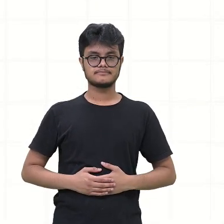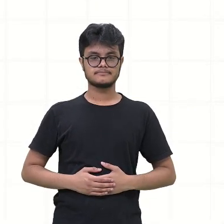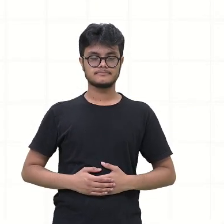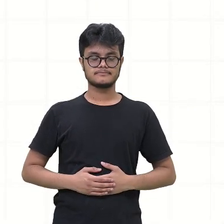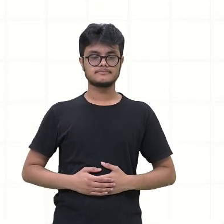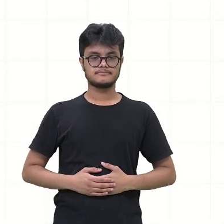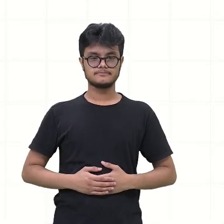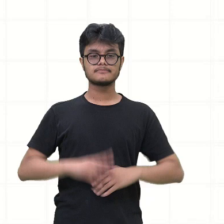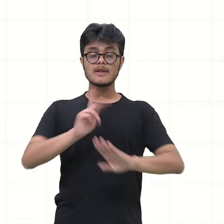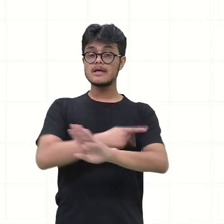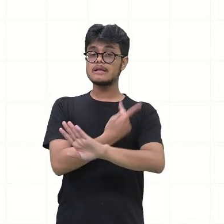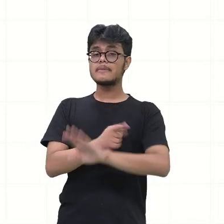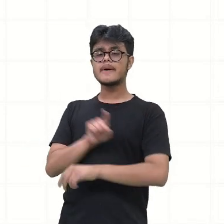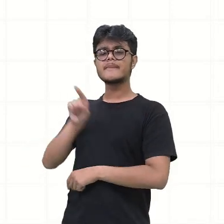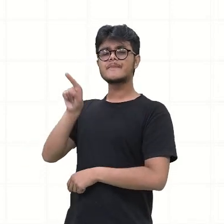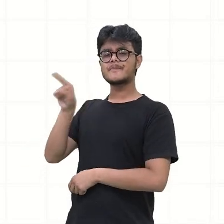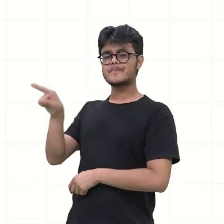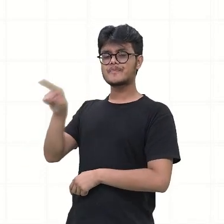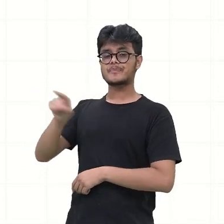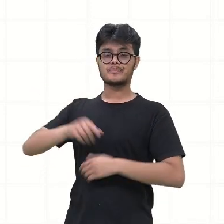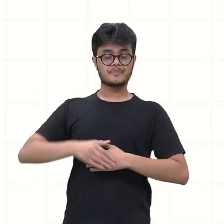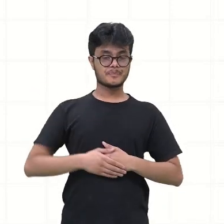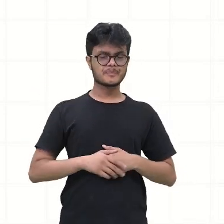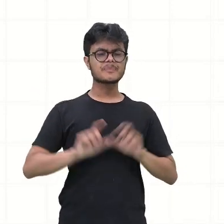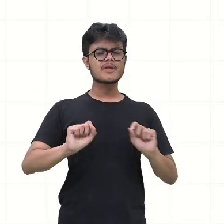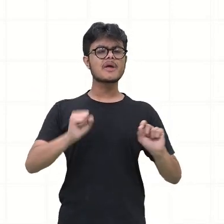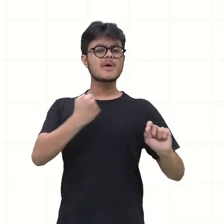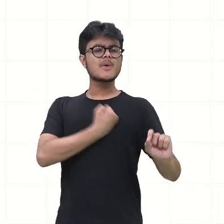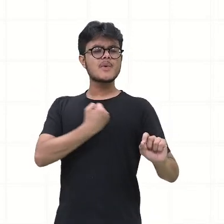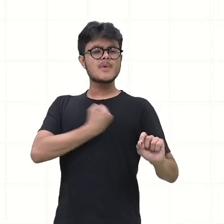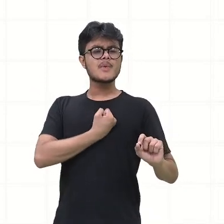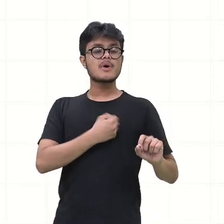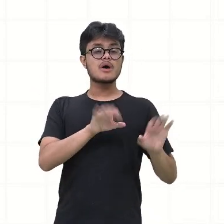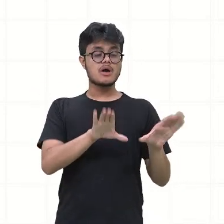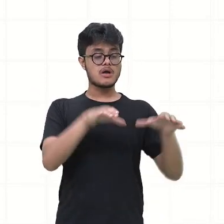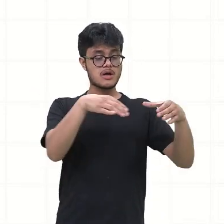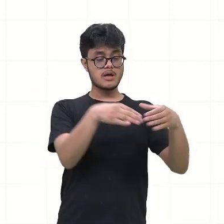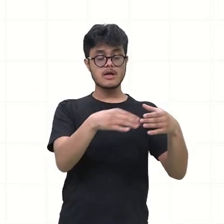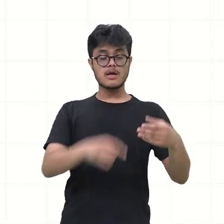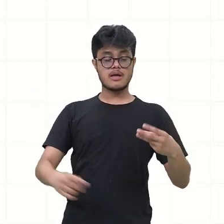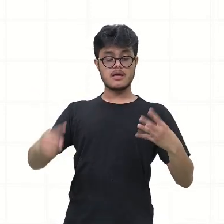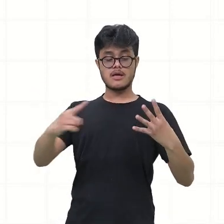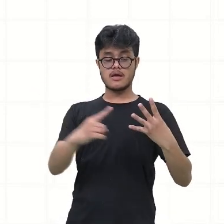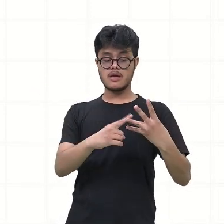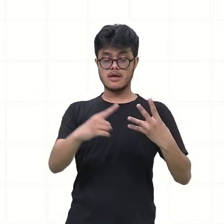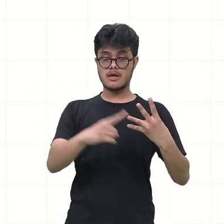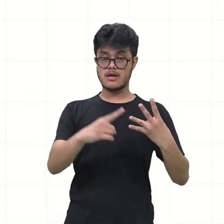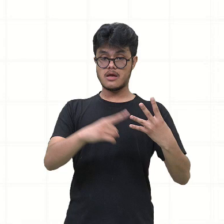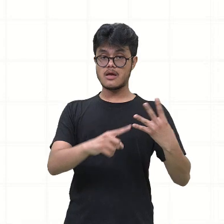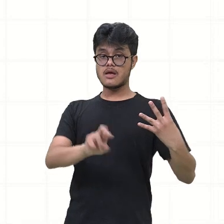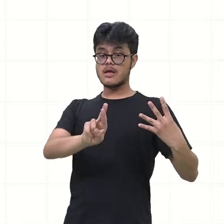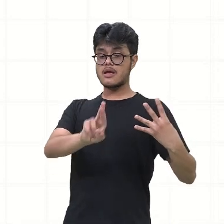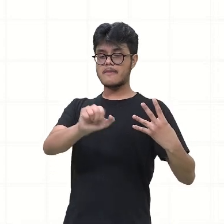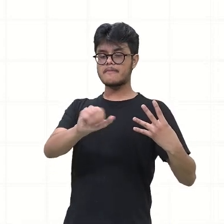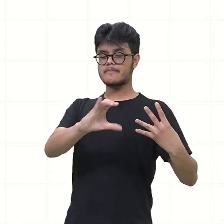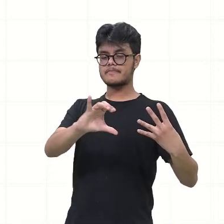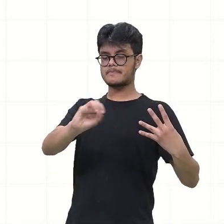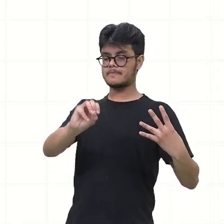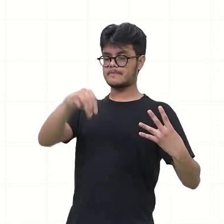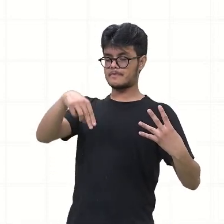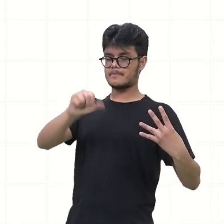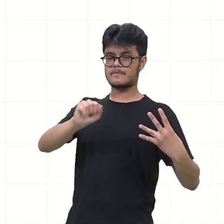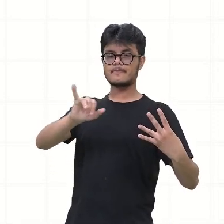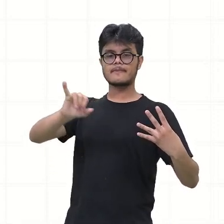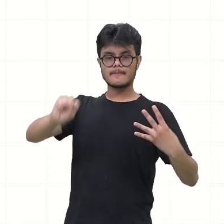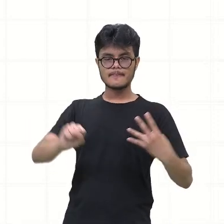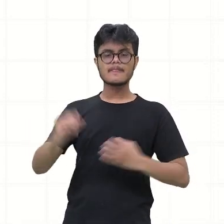depois, a gente vai falar um pouco sobre os números racionais. Os números racionais, como eu já citei